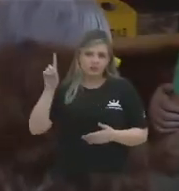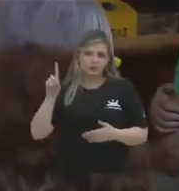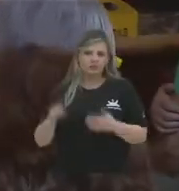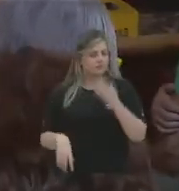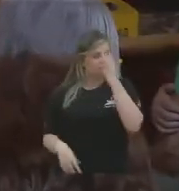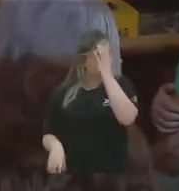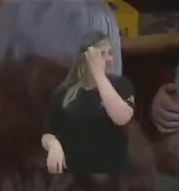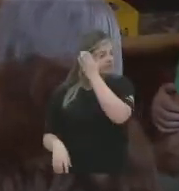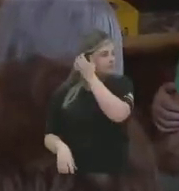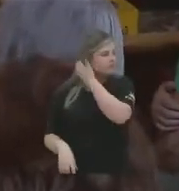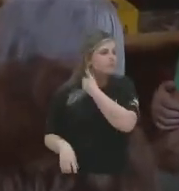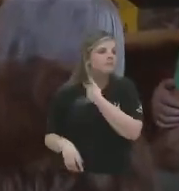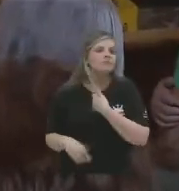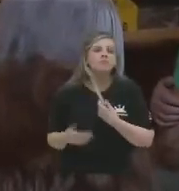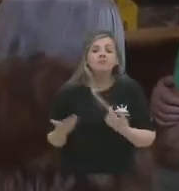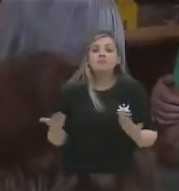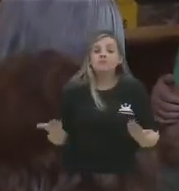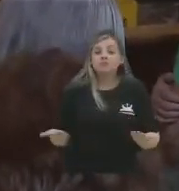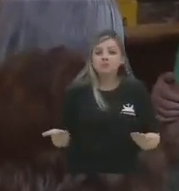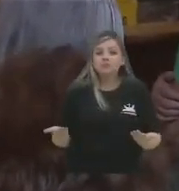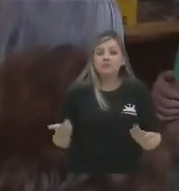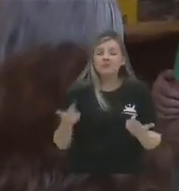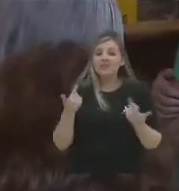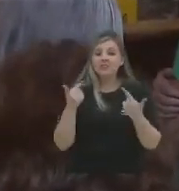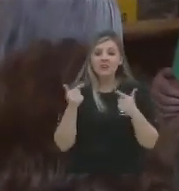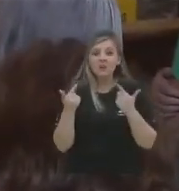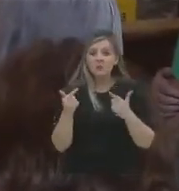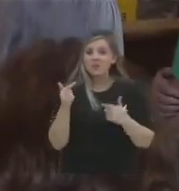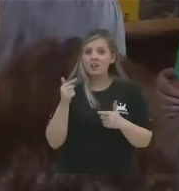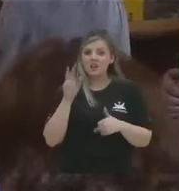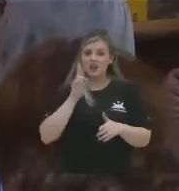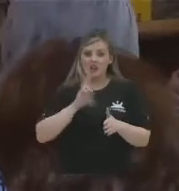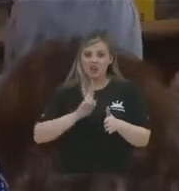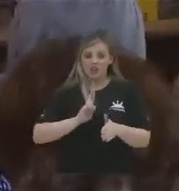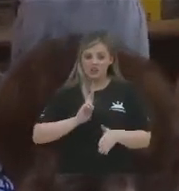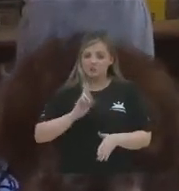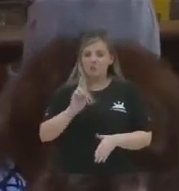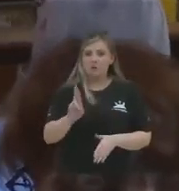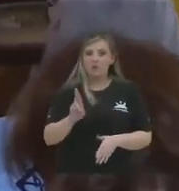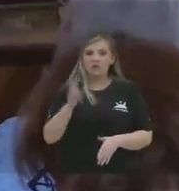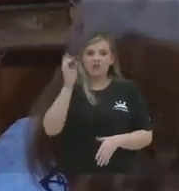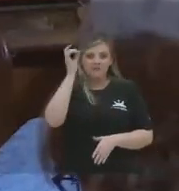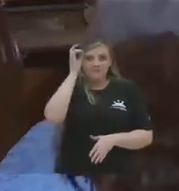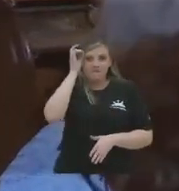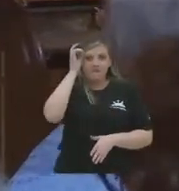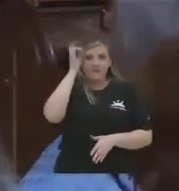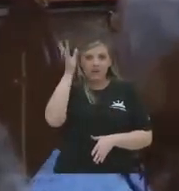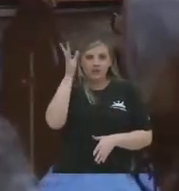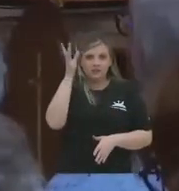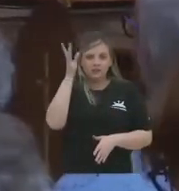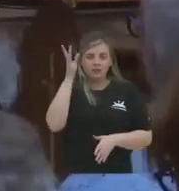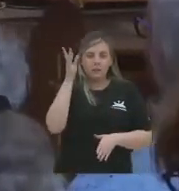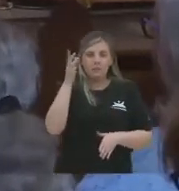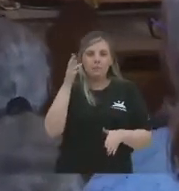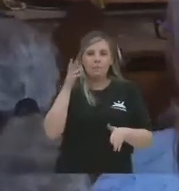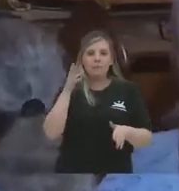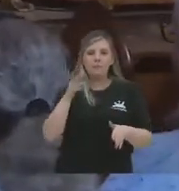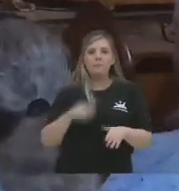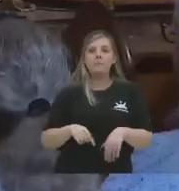Não deem respostas fáceis a problemas difíceis.